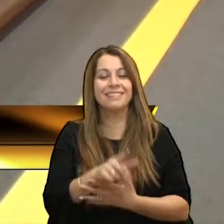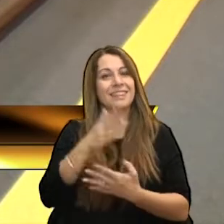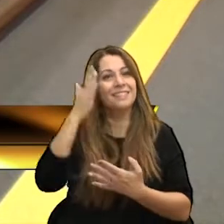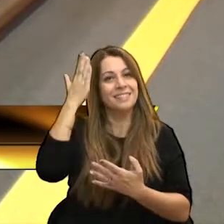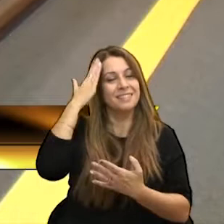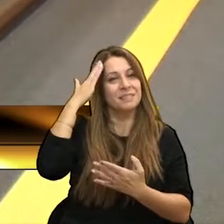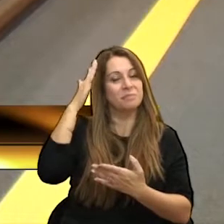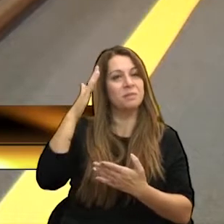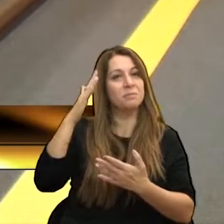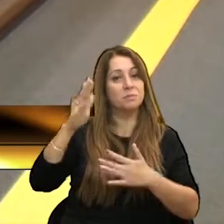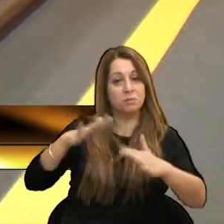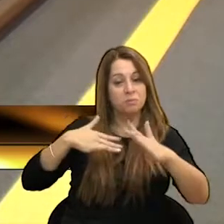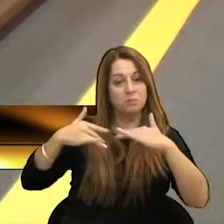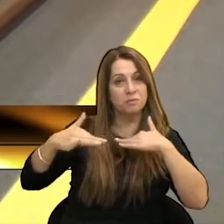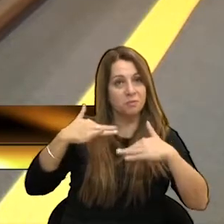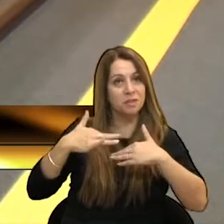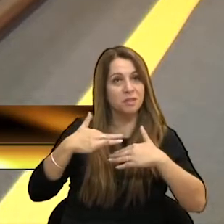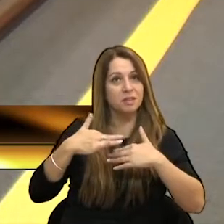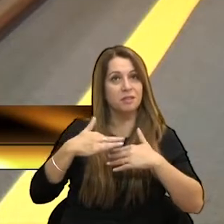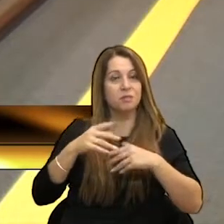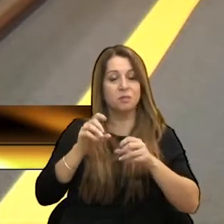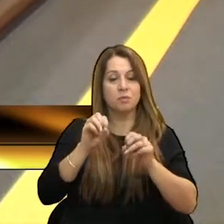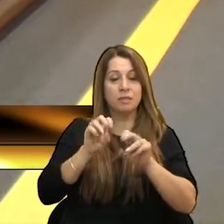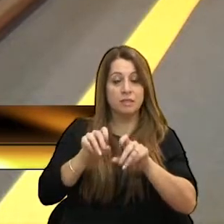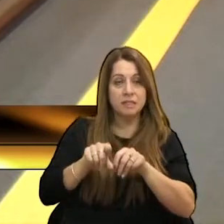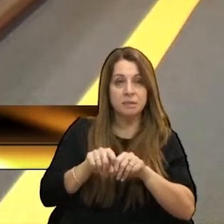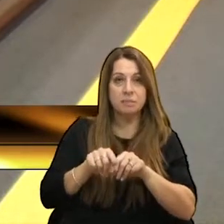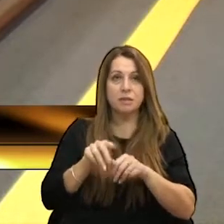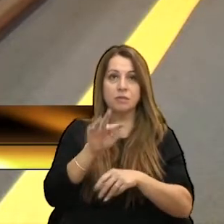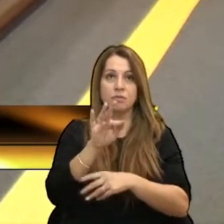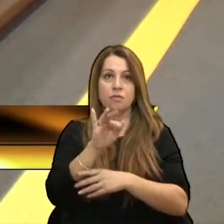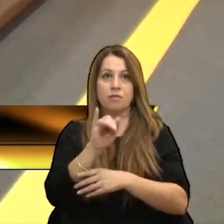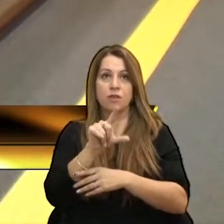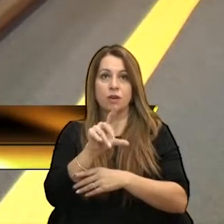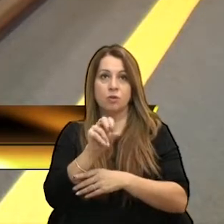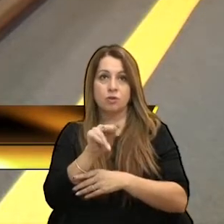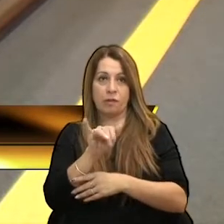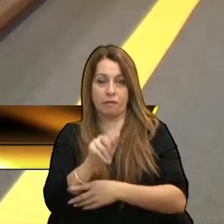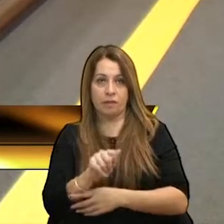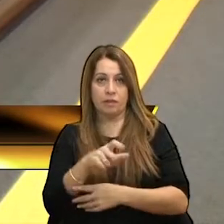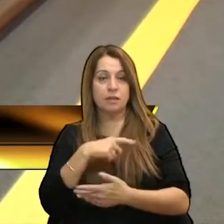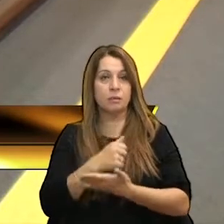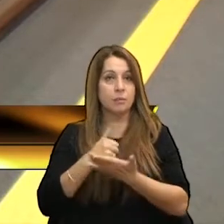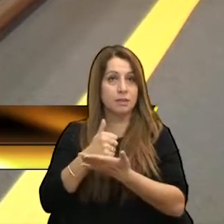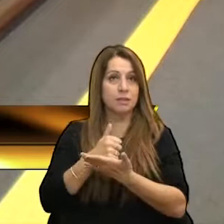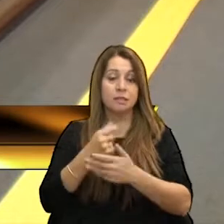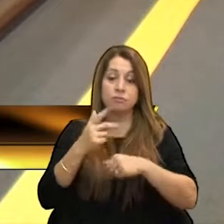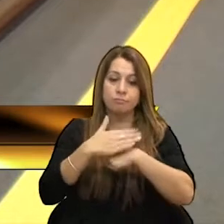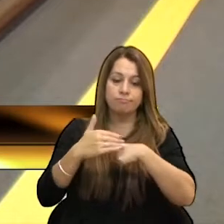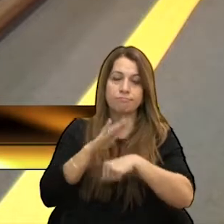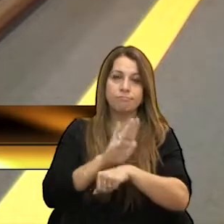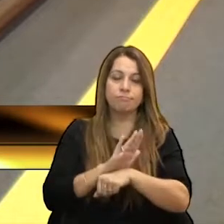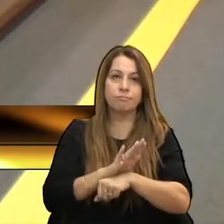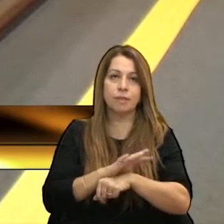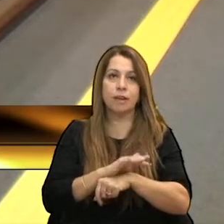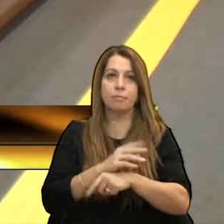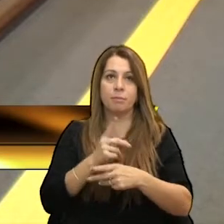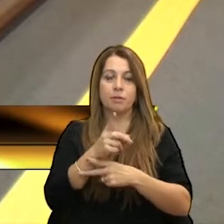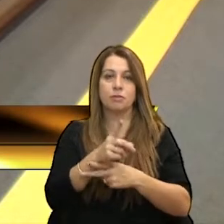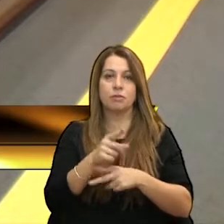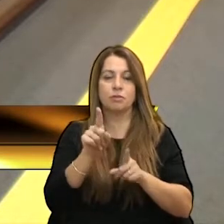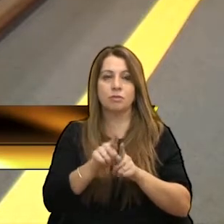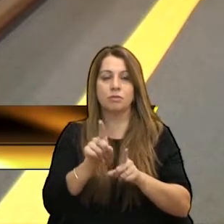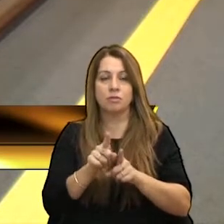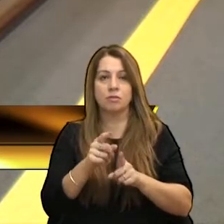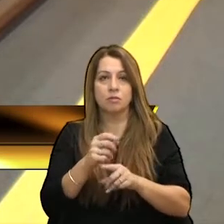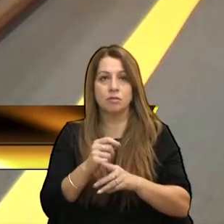Sabemos que esse movimento, essa doutrina filosófica, tem como uma das suas bases a questão da caridade. Fundamento esse